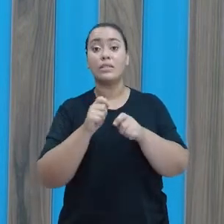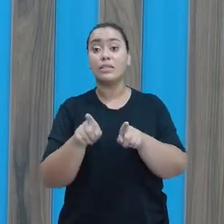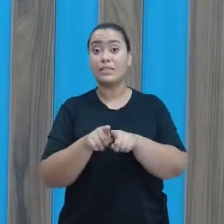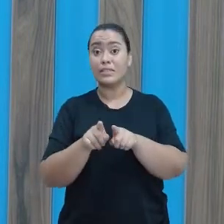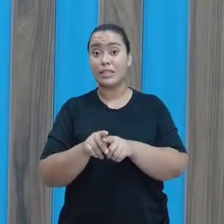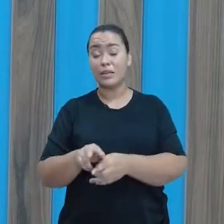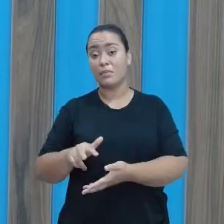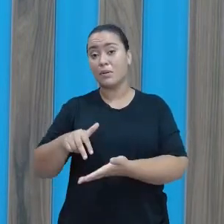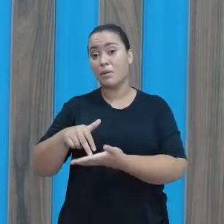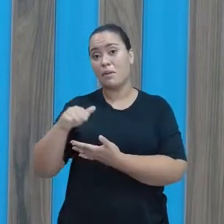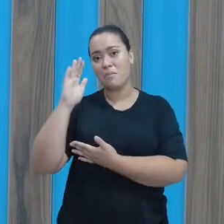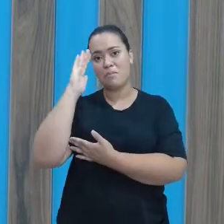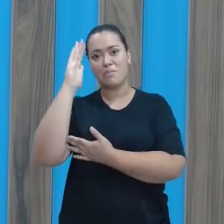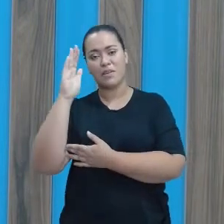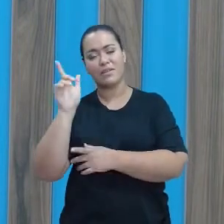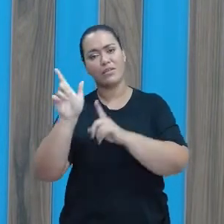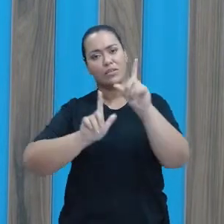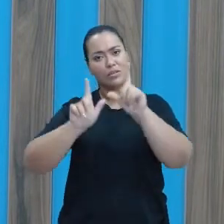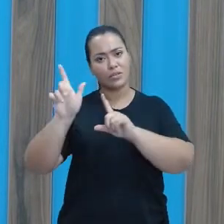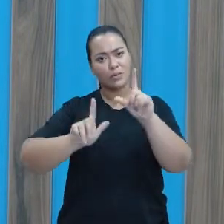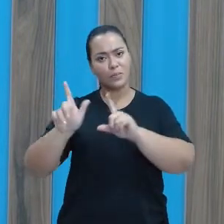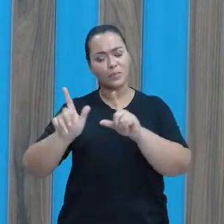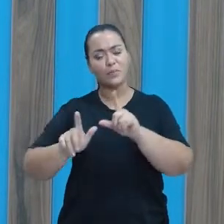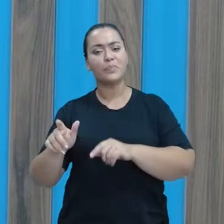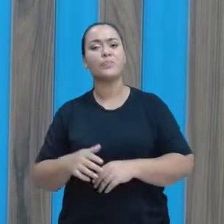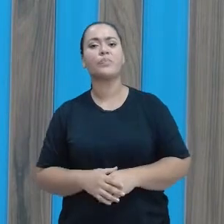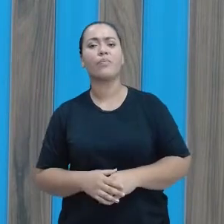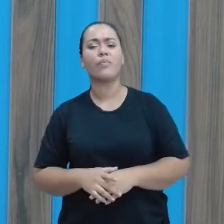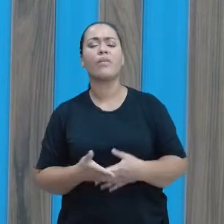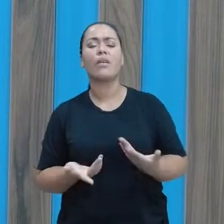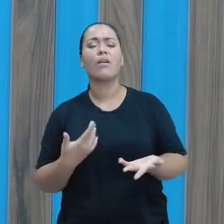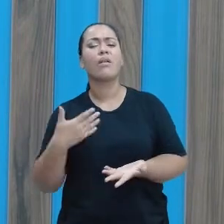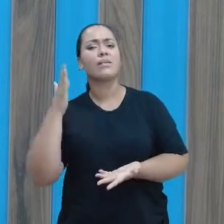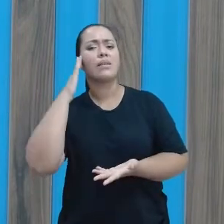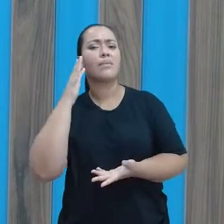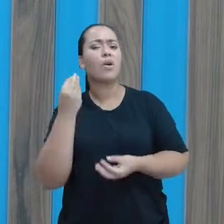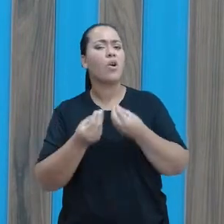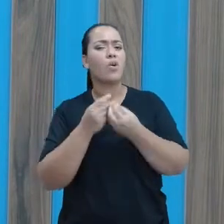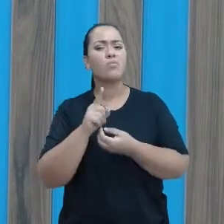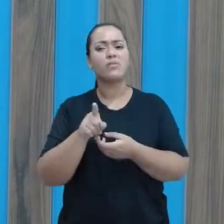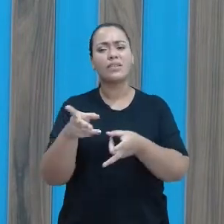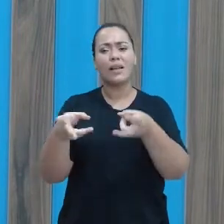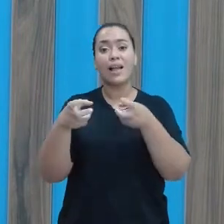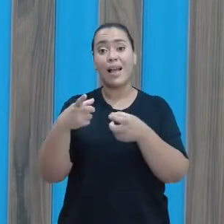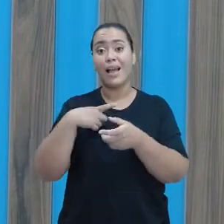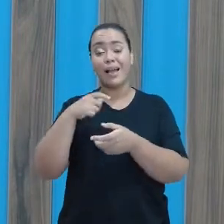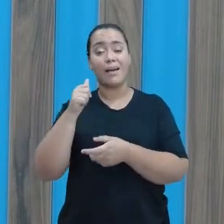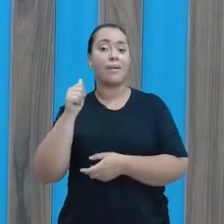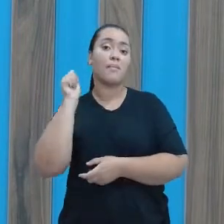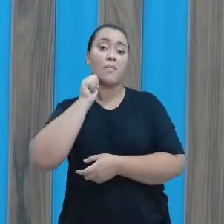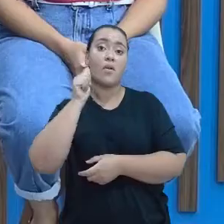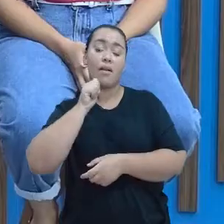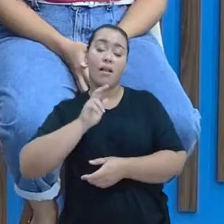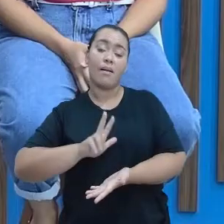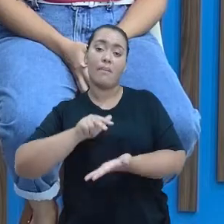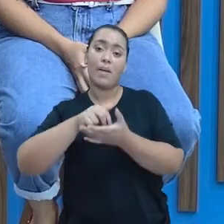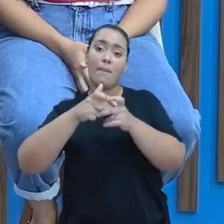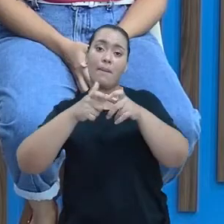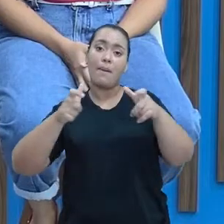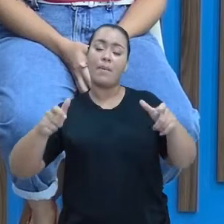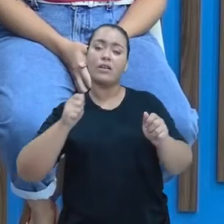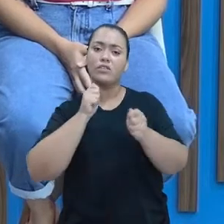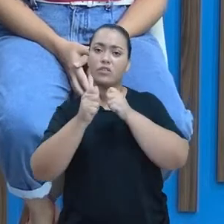âncoras, né, de alguns telejornais. Aí eu queria saber como é que você observa essa presença feminina no jornalismo e como